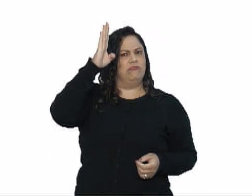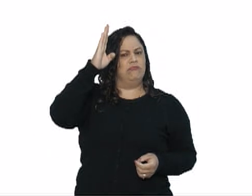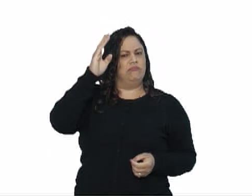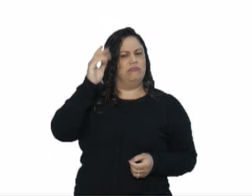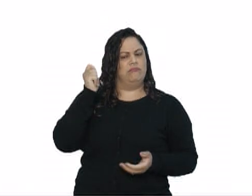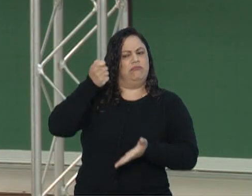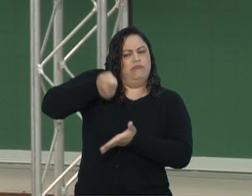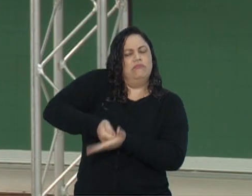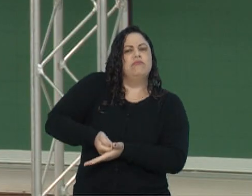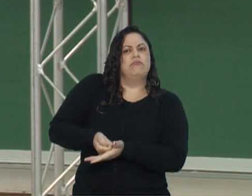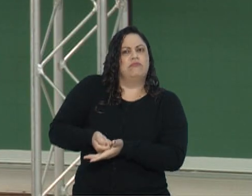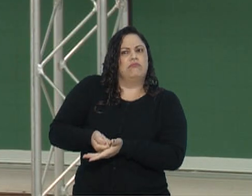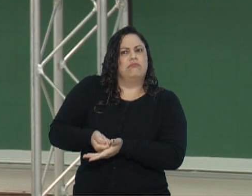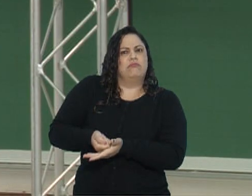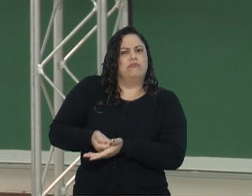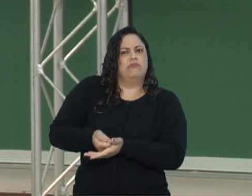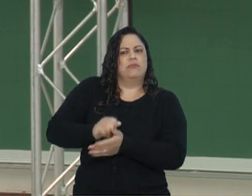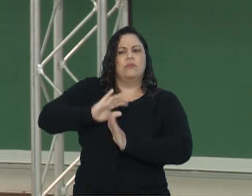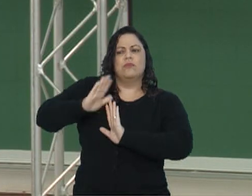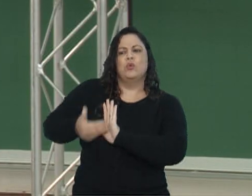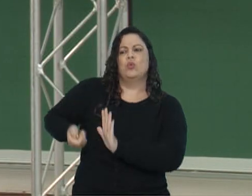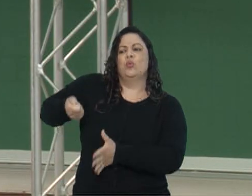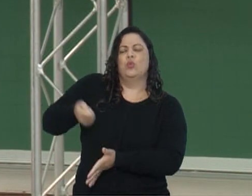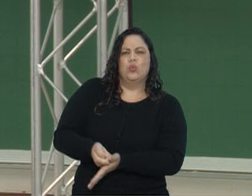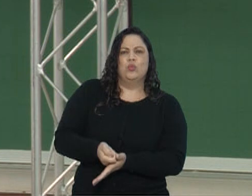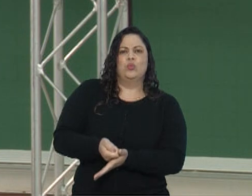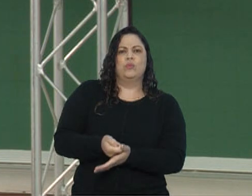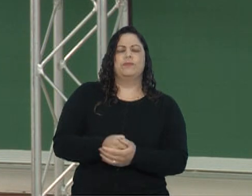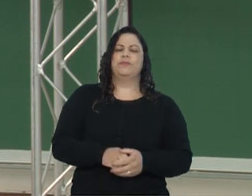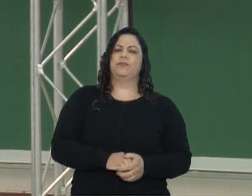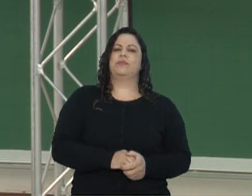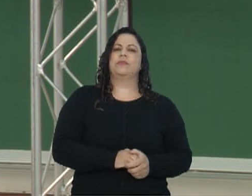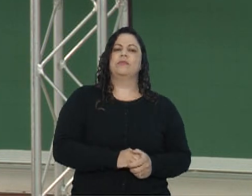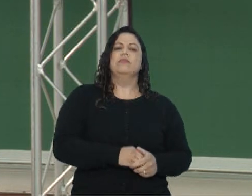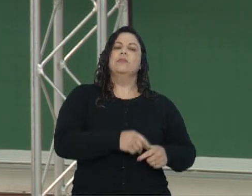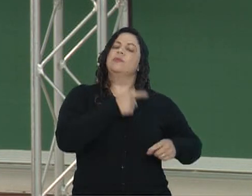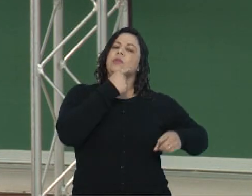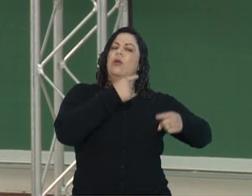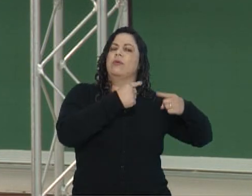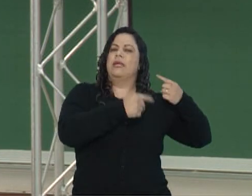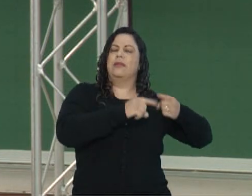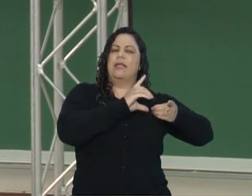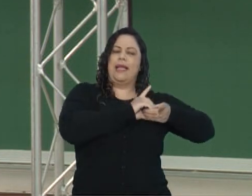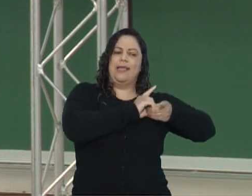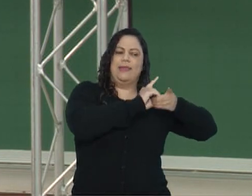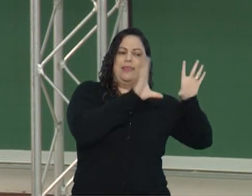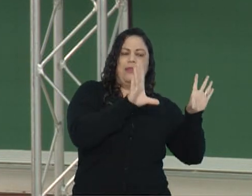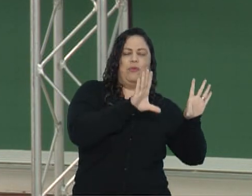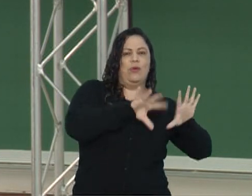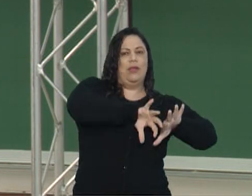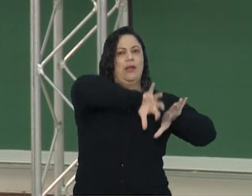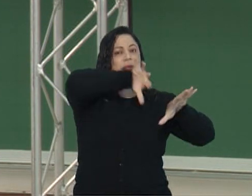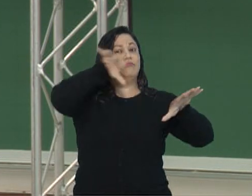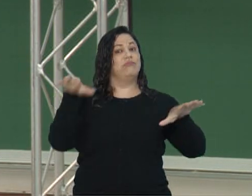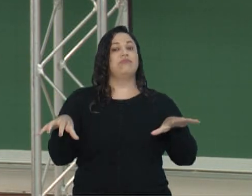Quer dizer, você perde o Estado democrático e você transforma-se num Estado de vigilância e punição constante, através de um